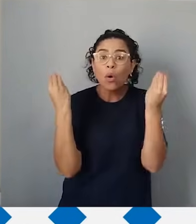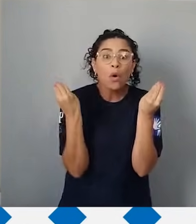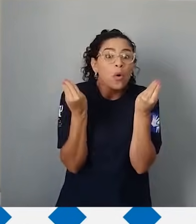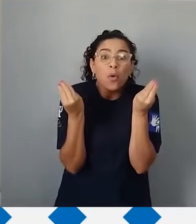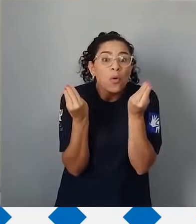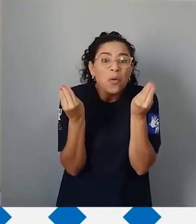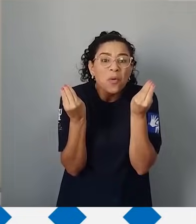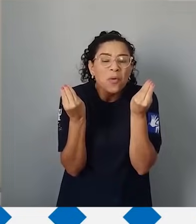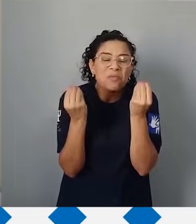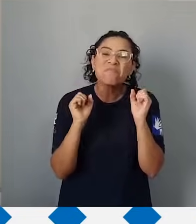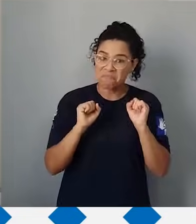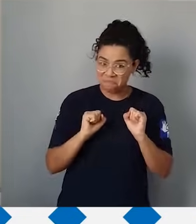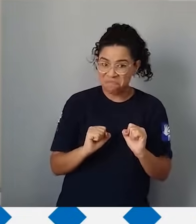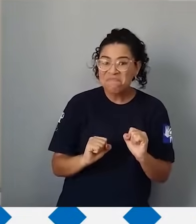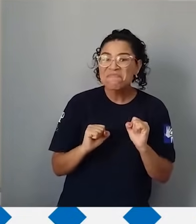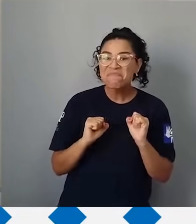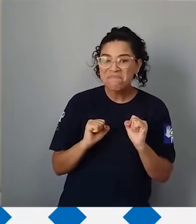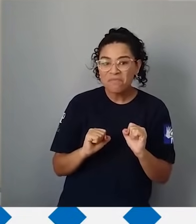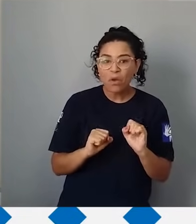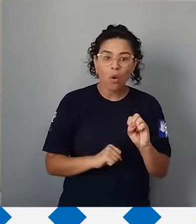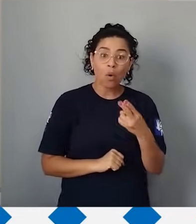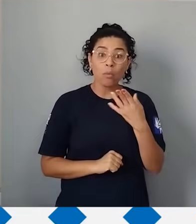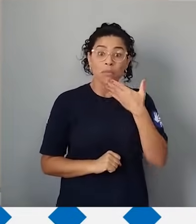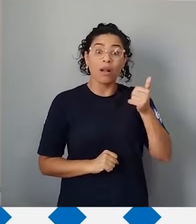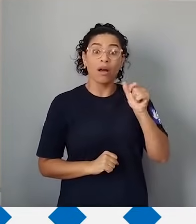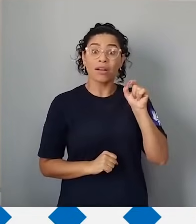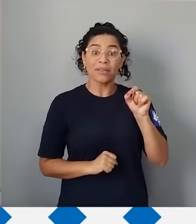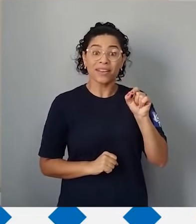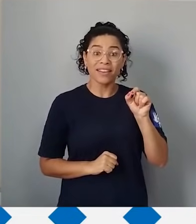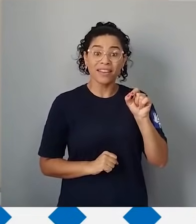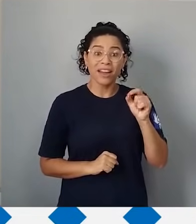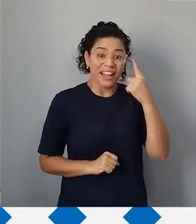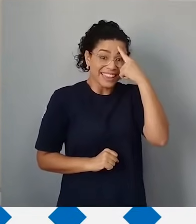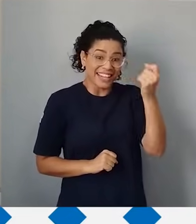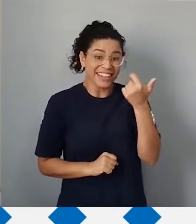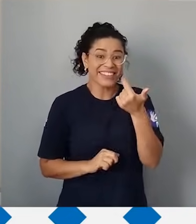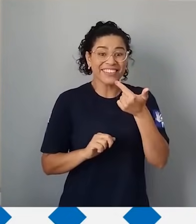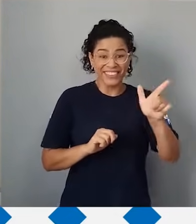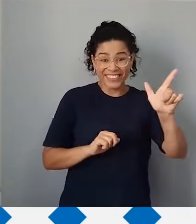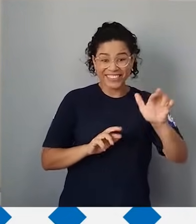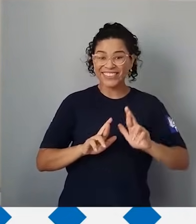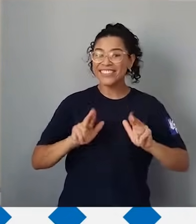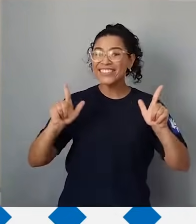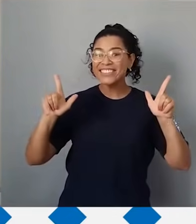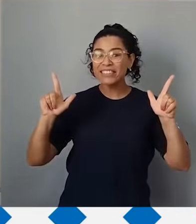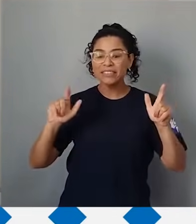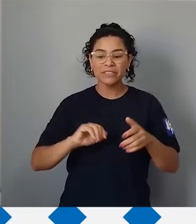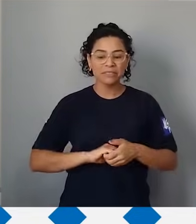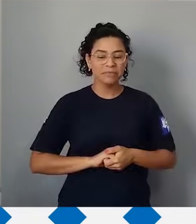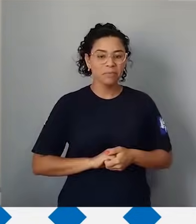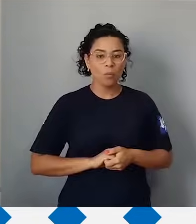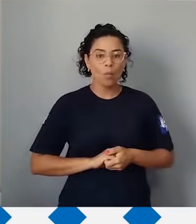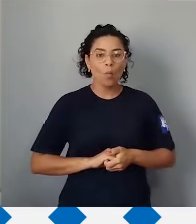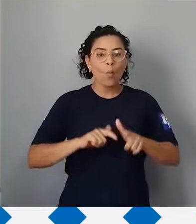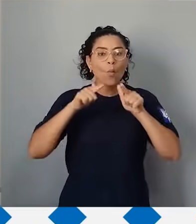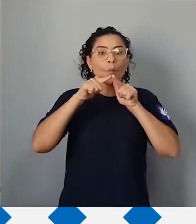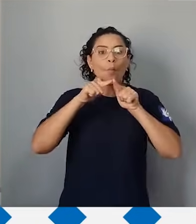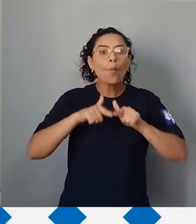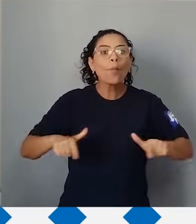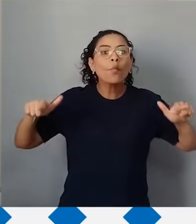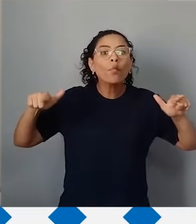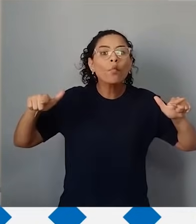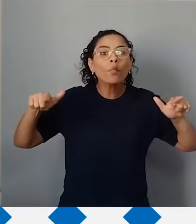a outra orelhinha xadrez. Ou melhor, tem outra ideia. Melhor liso, sem